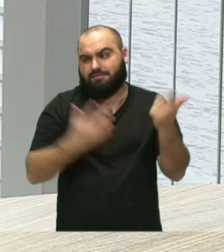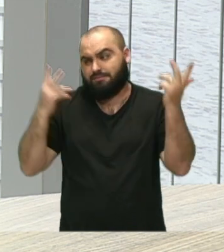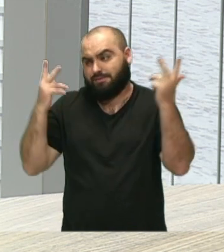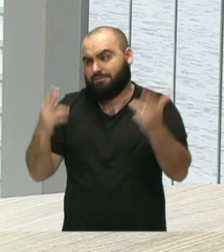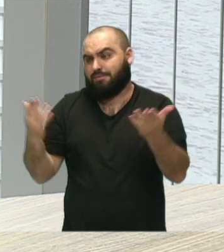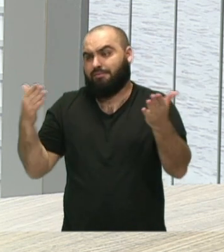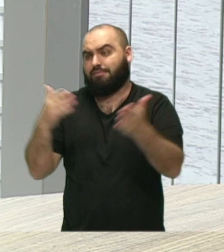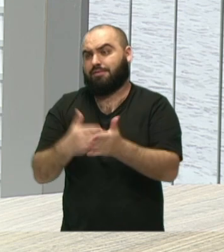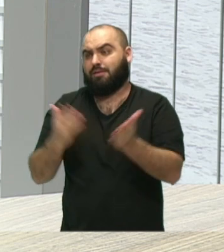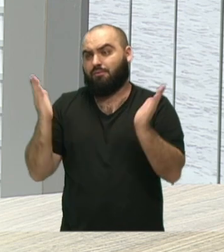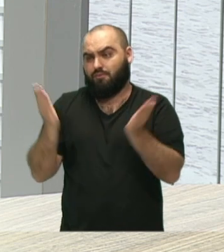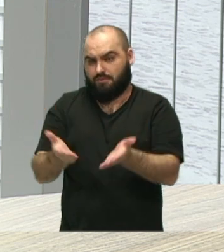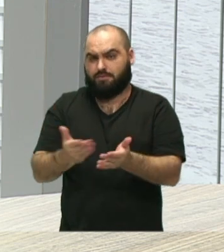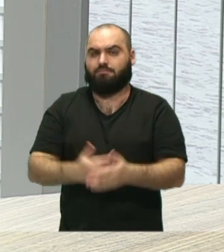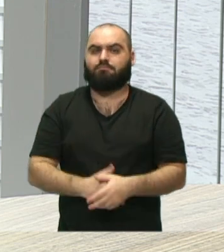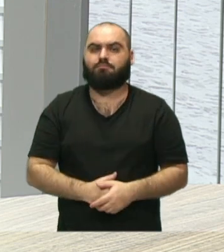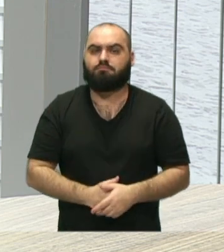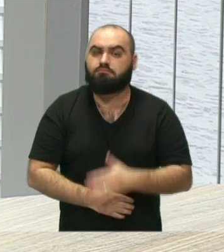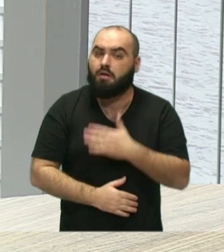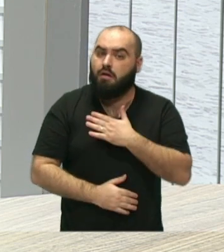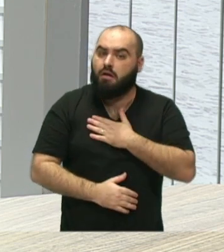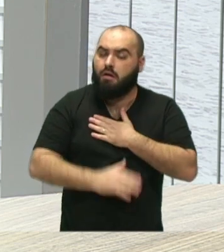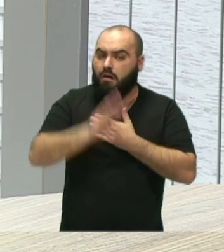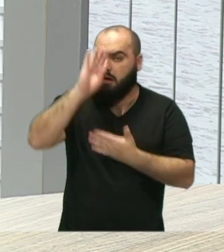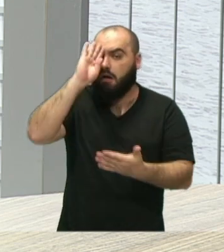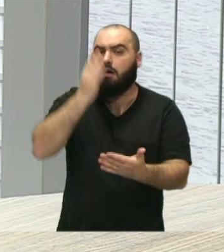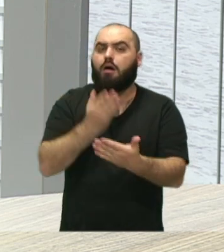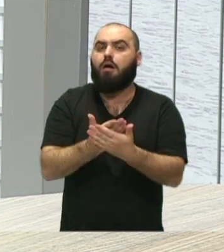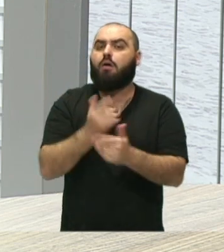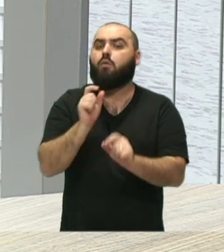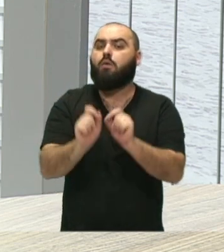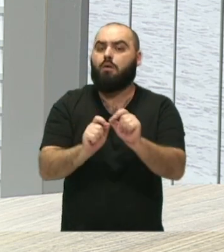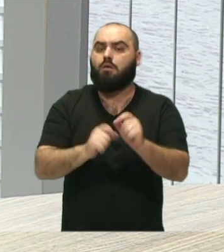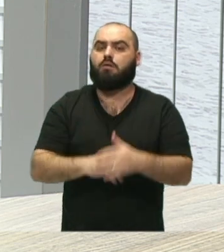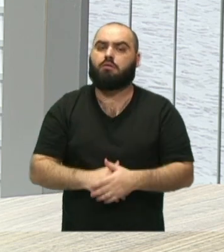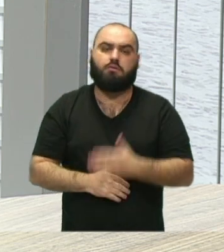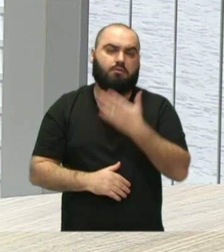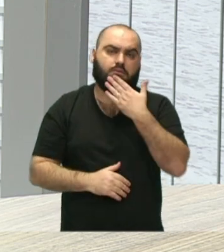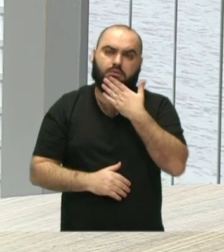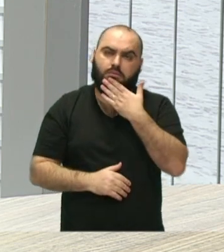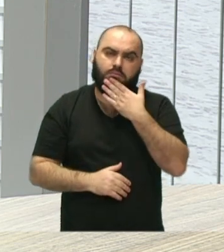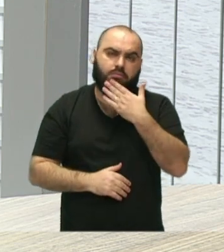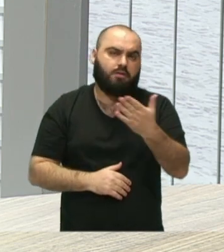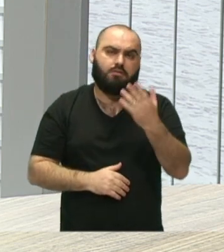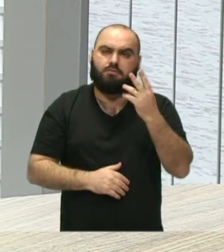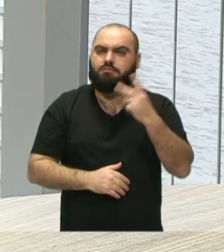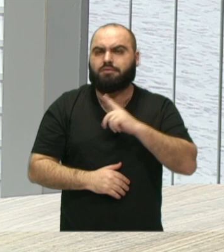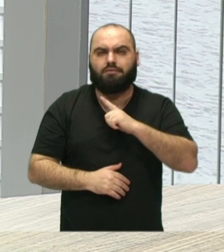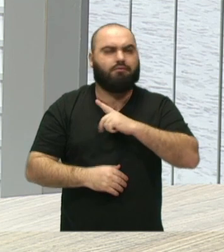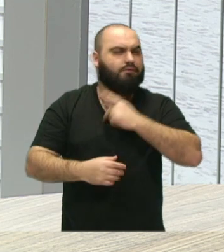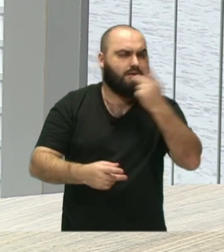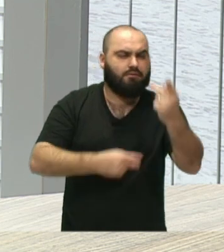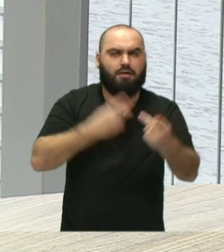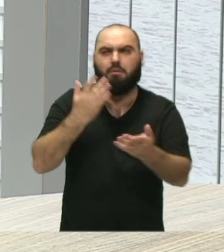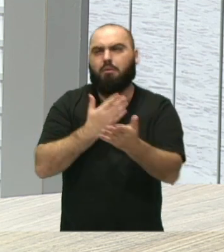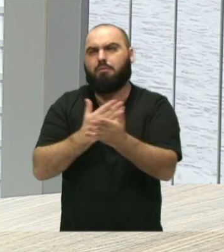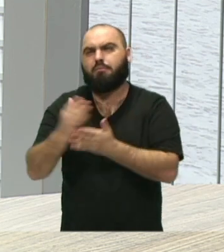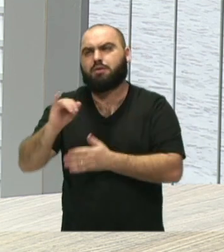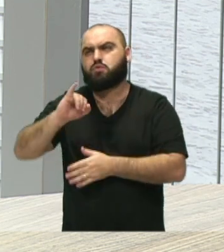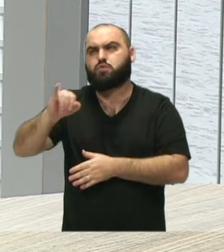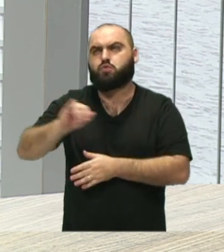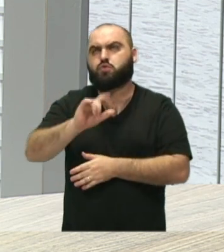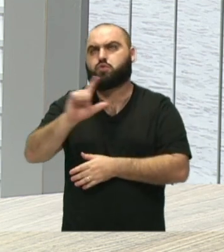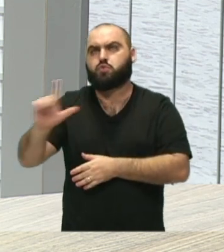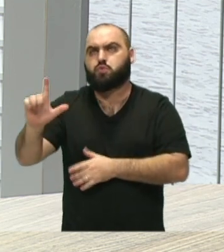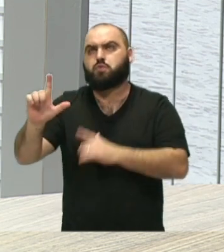que a gente defende, o que eu acredito que nesse momento, e eu tenho dito muito, a gente começa em julho a